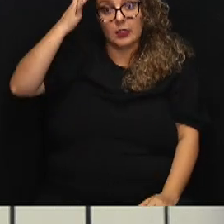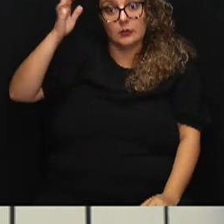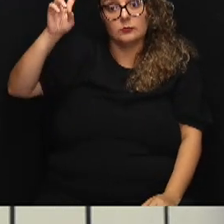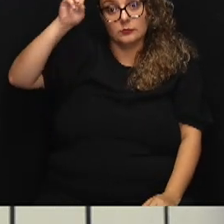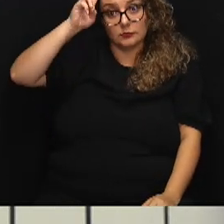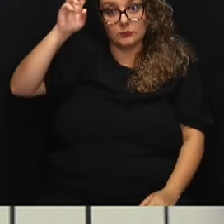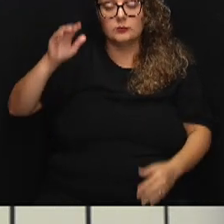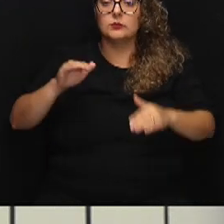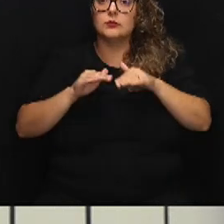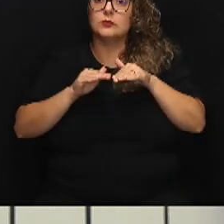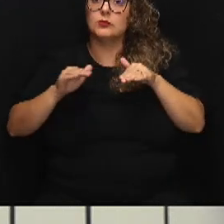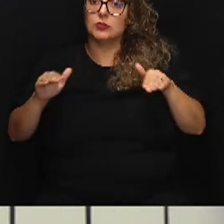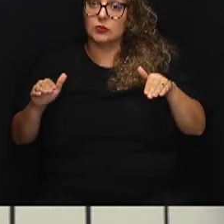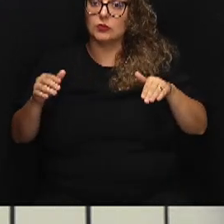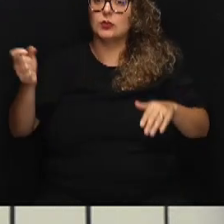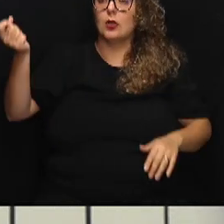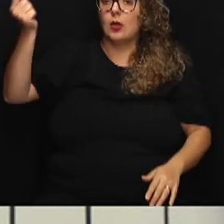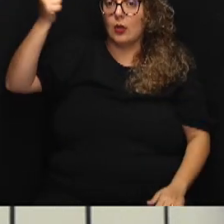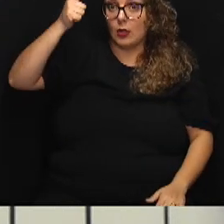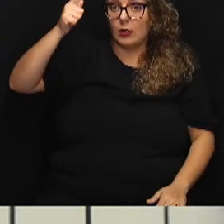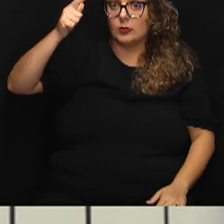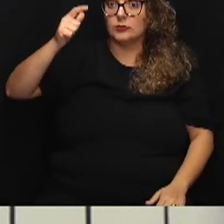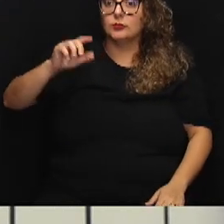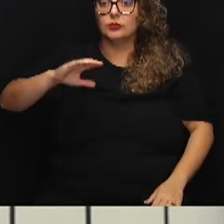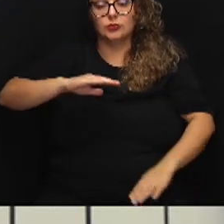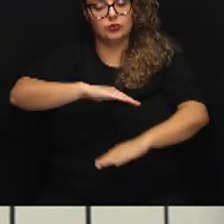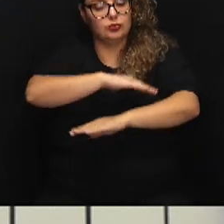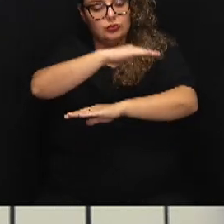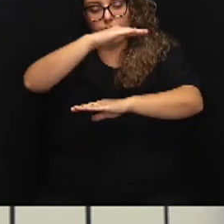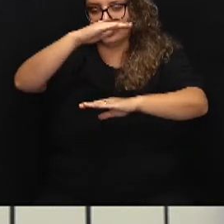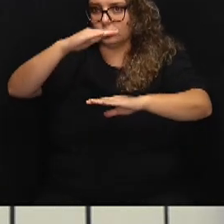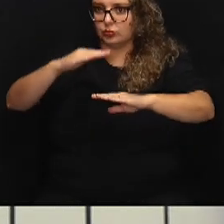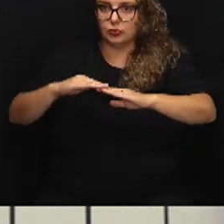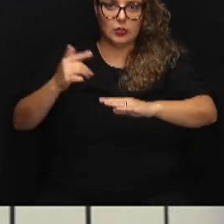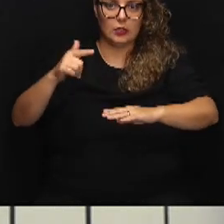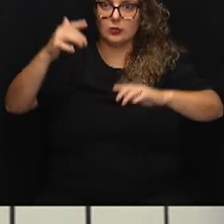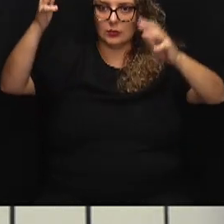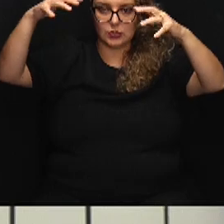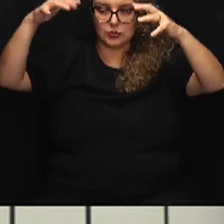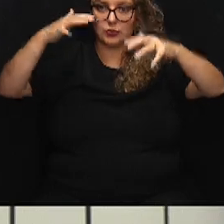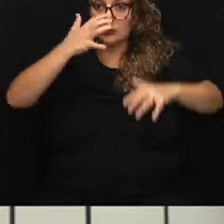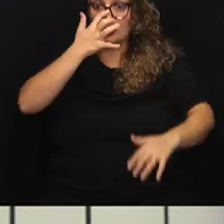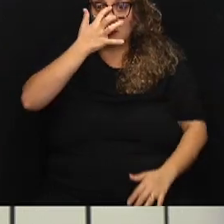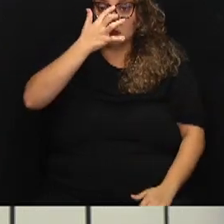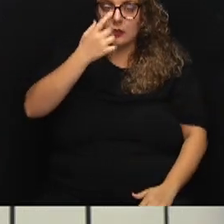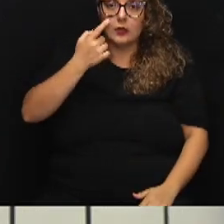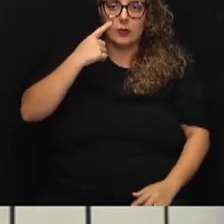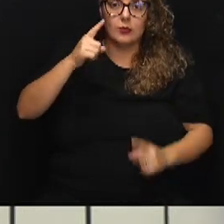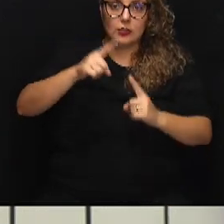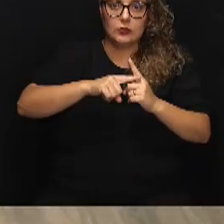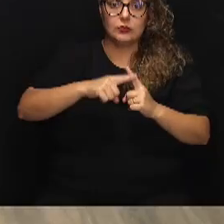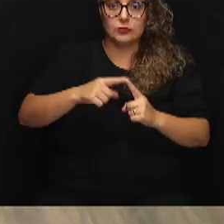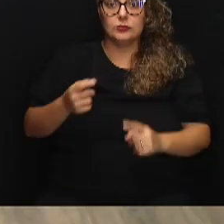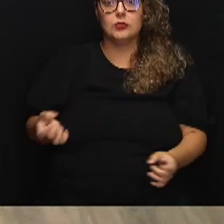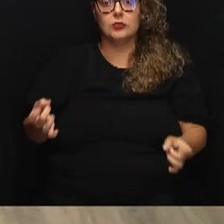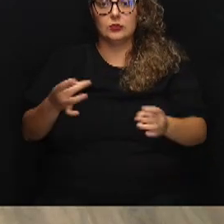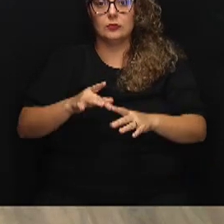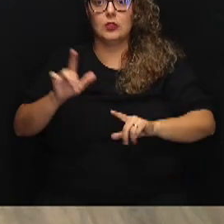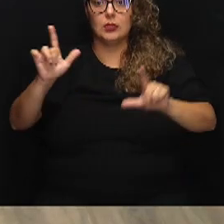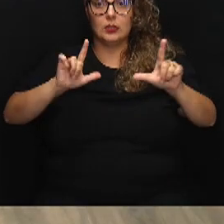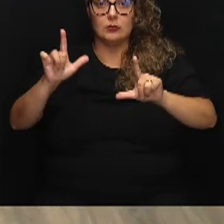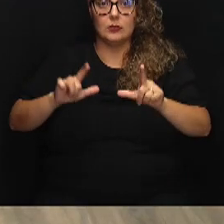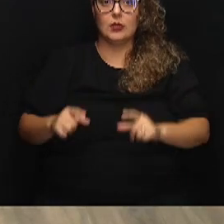dia estável, com o sol aparecendo durante todo o dia e não deve chover. Vamos às temperaturas, porque elas já estão aqui na minha